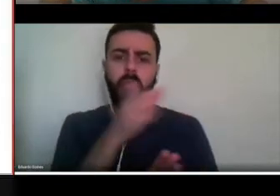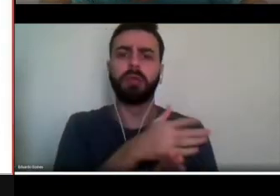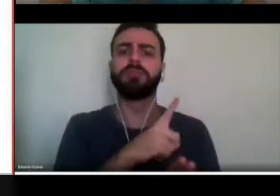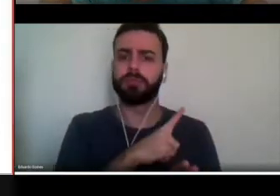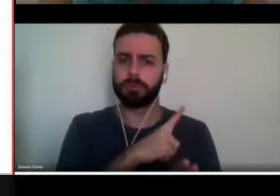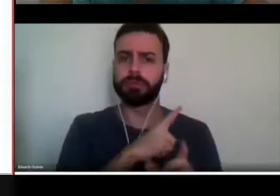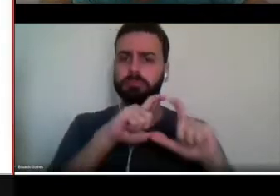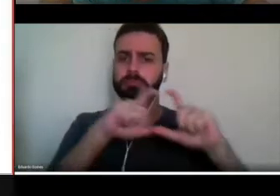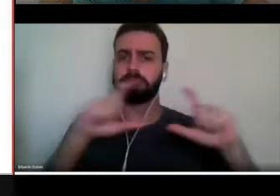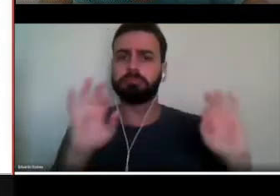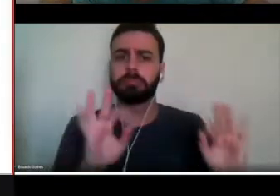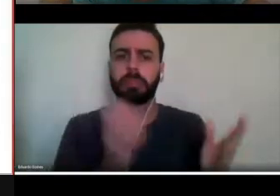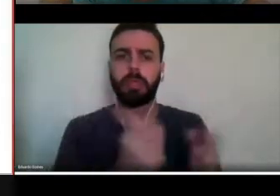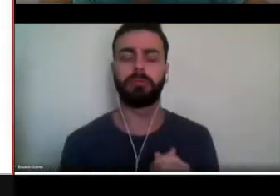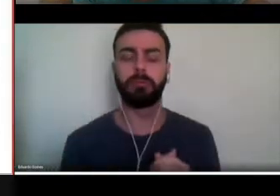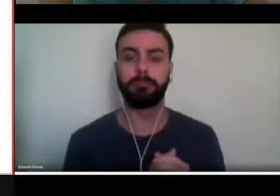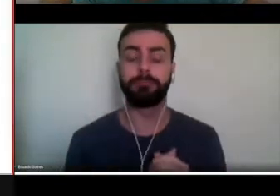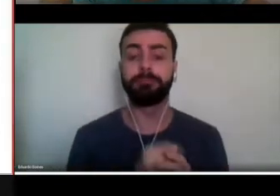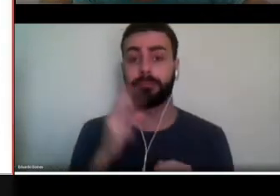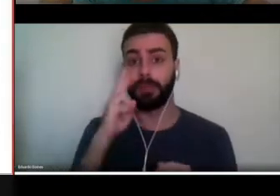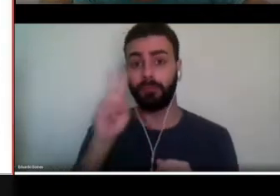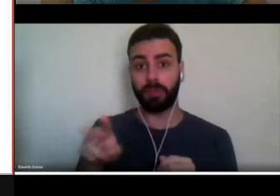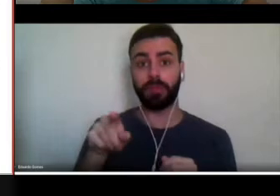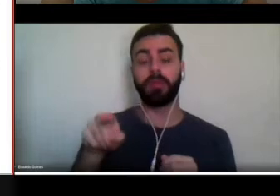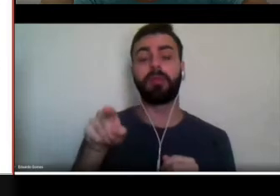Porque isso aqui, ó,